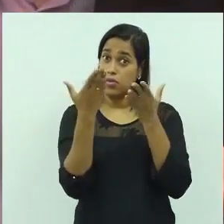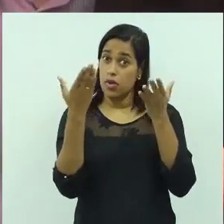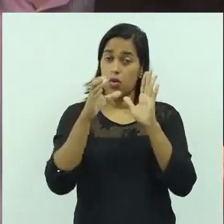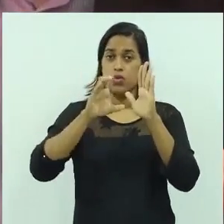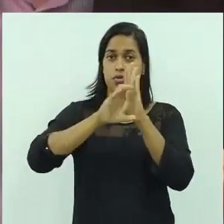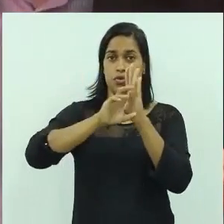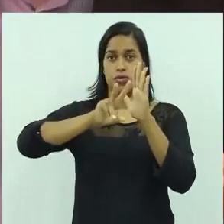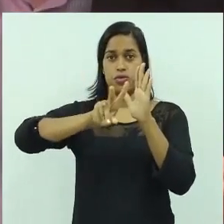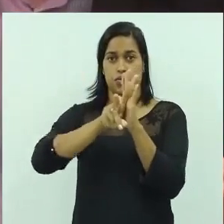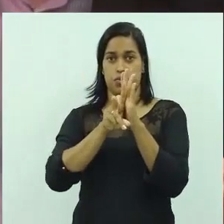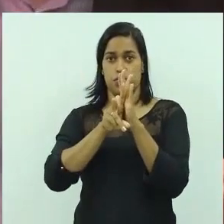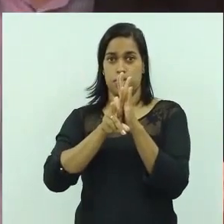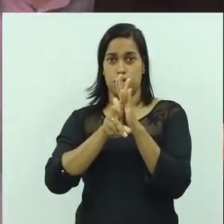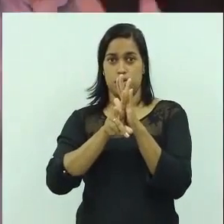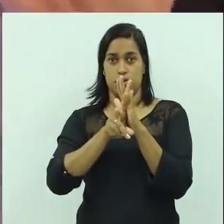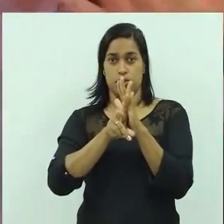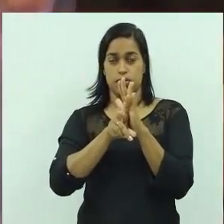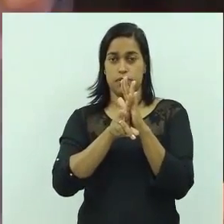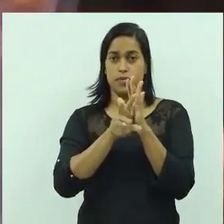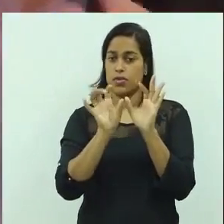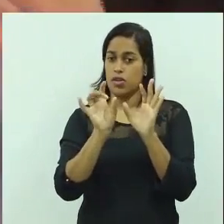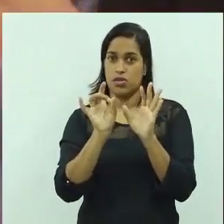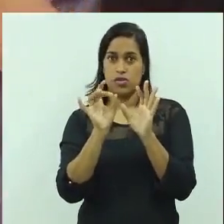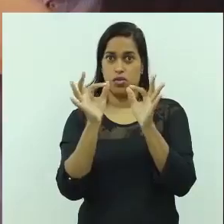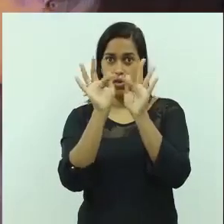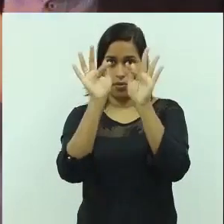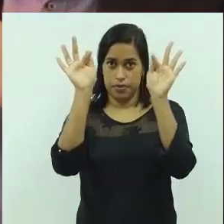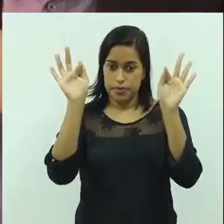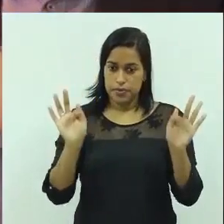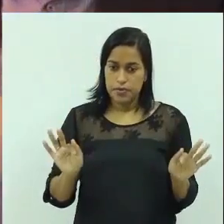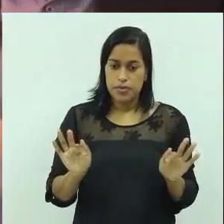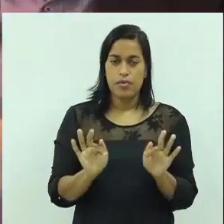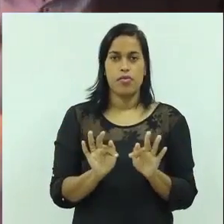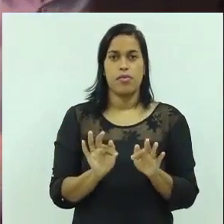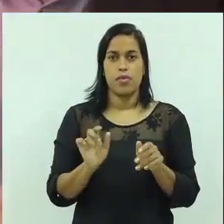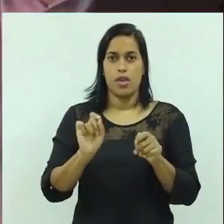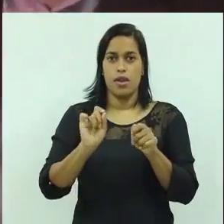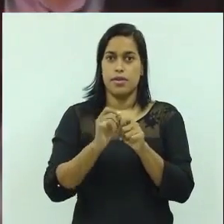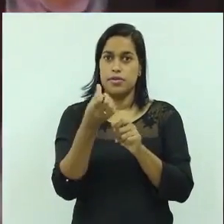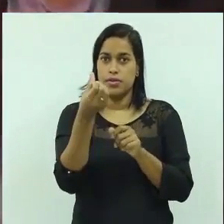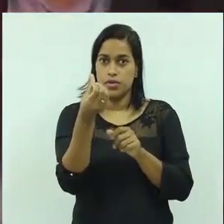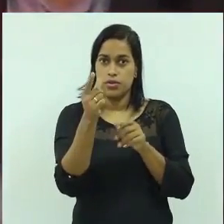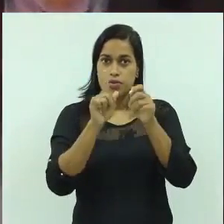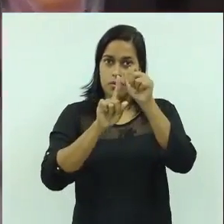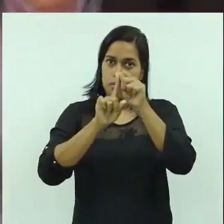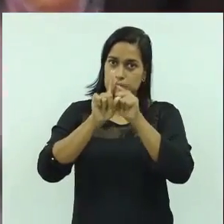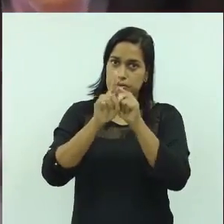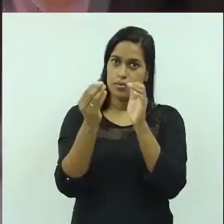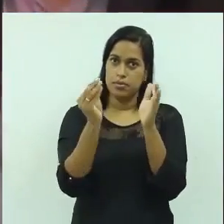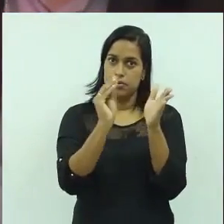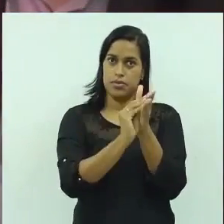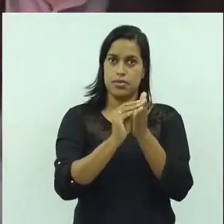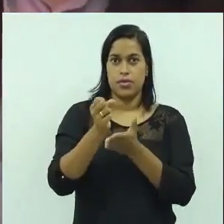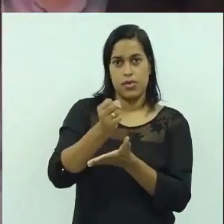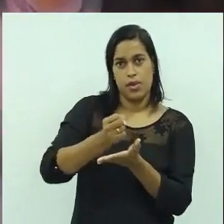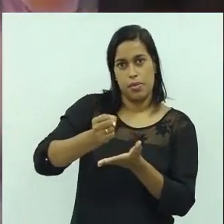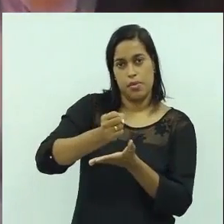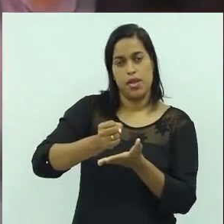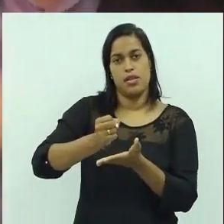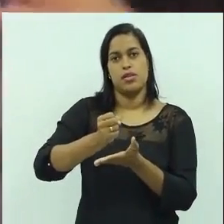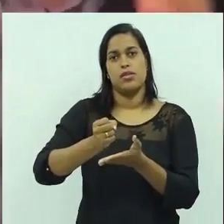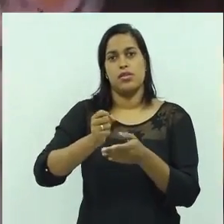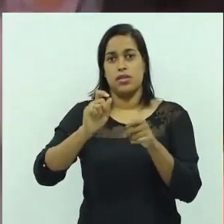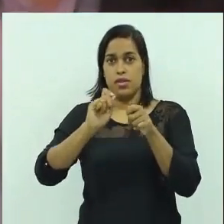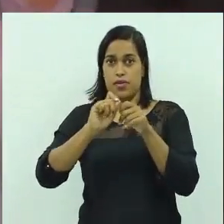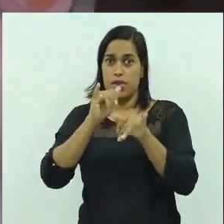eles parecem mais reprodução em série. Todos. Você faz 6 meses de inglês, vai por lá, inglês básico.